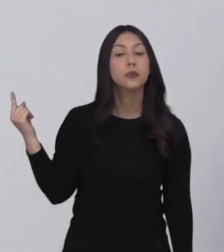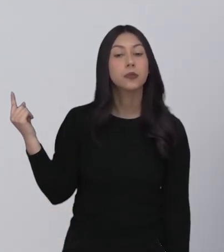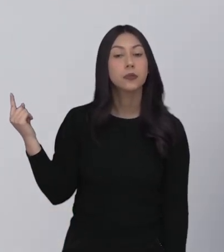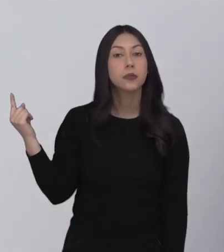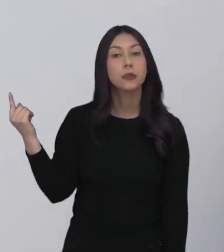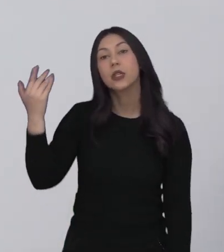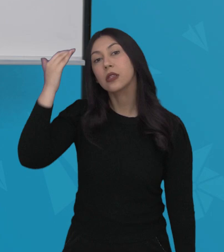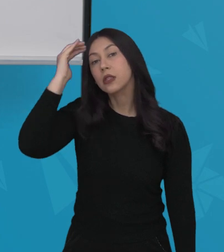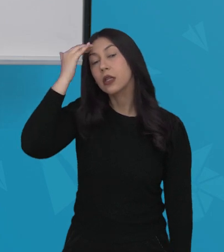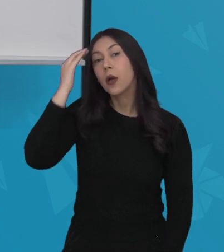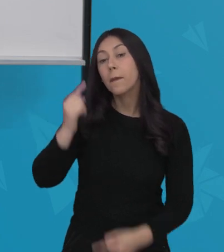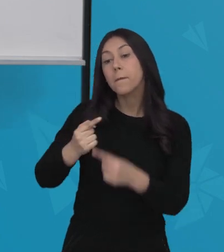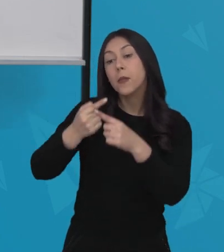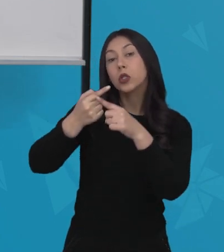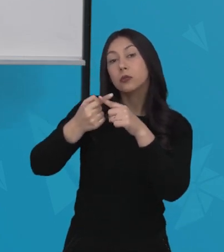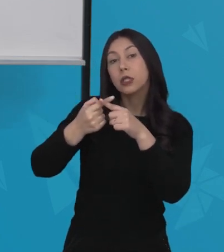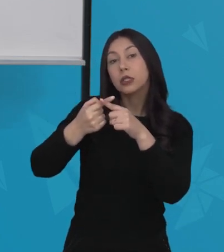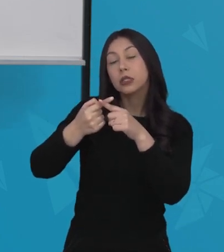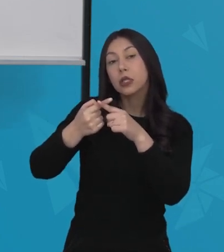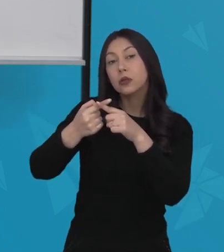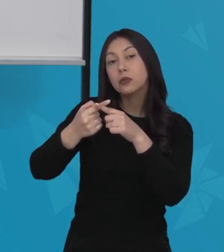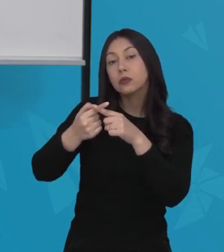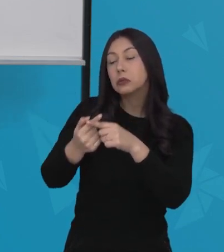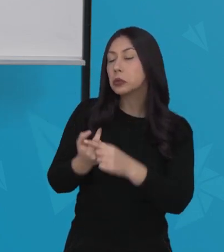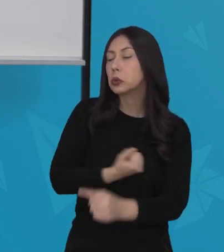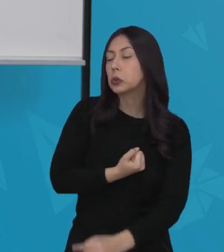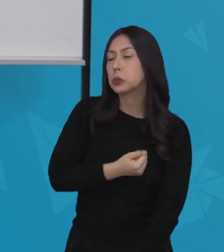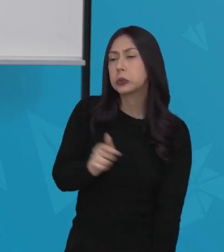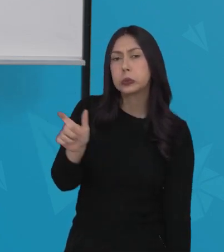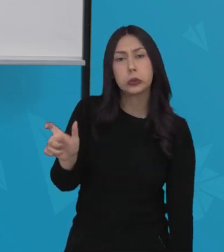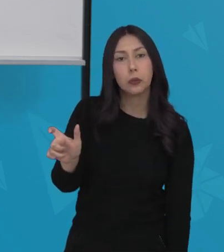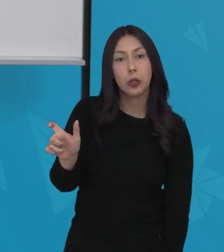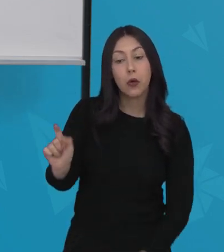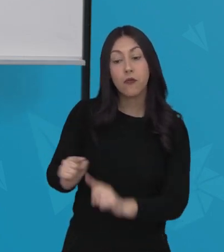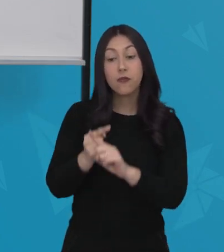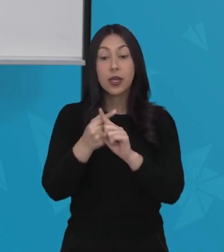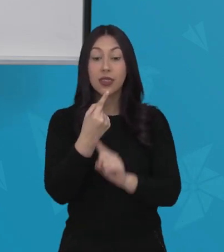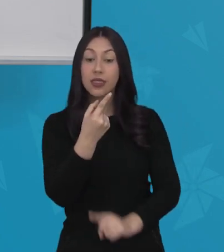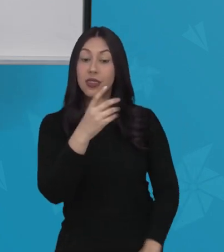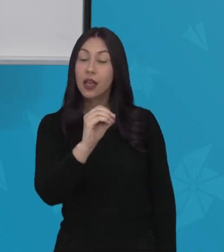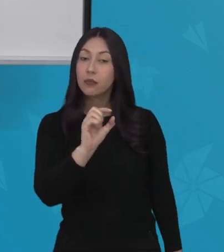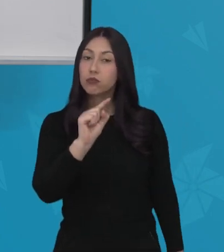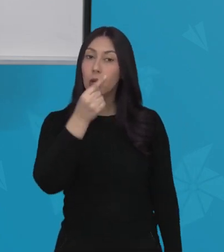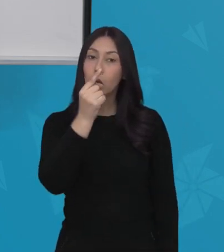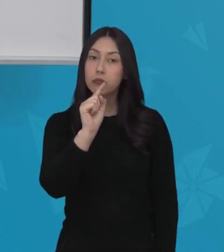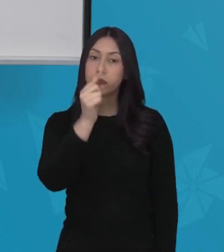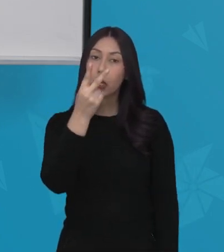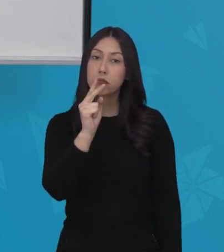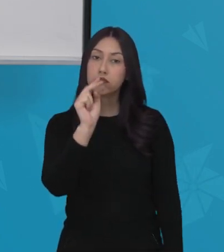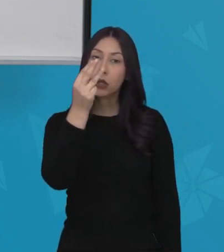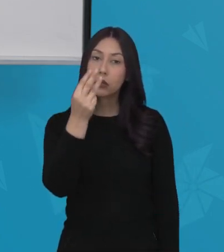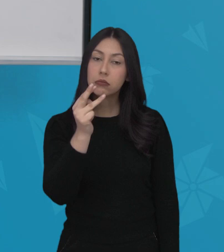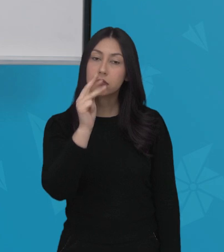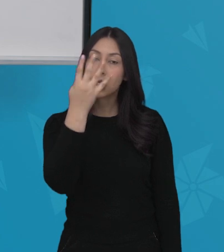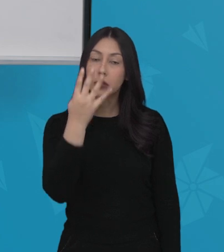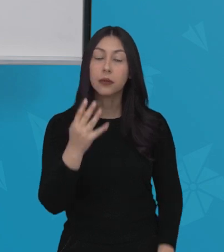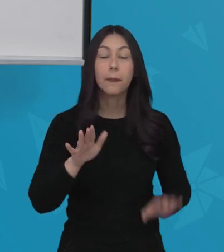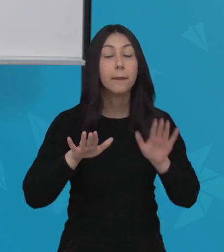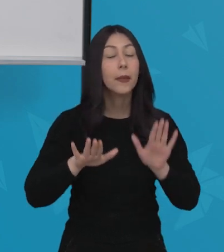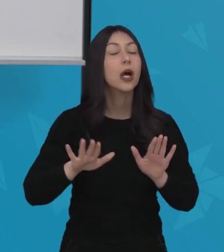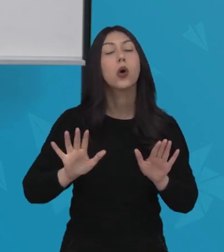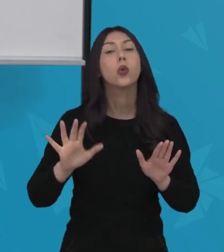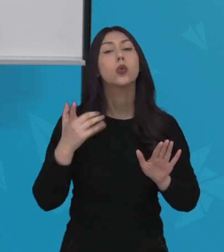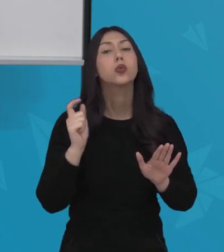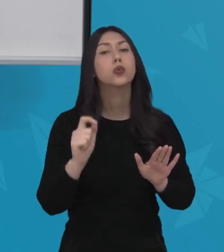sendo um produto entre uma potência de base 10 e um número aqui. Perfeito? Só que o que acontece? A